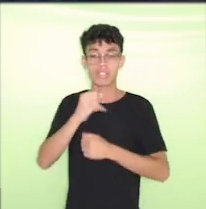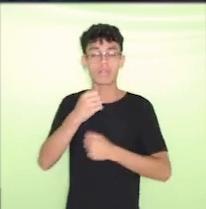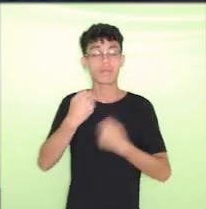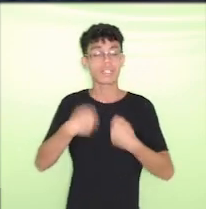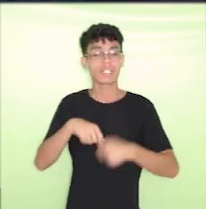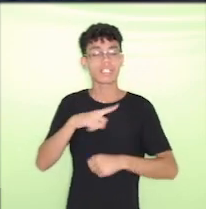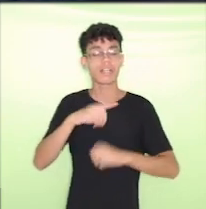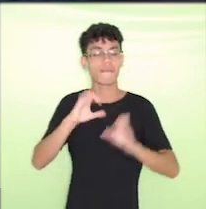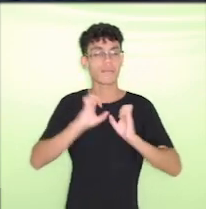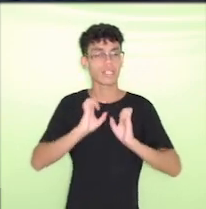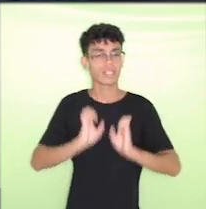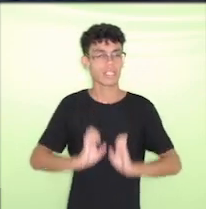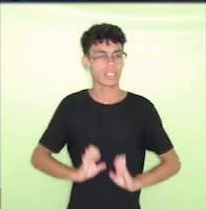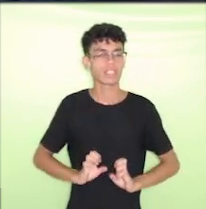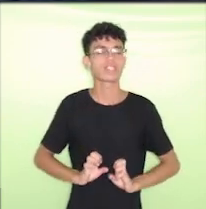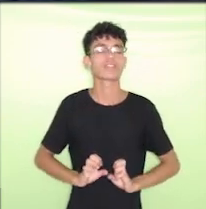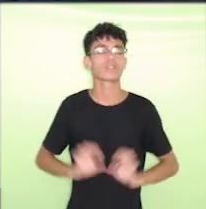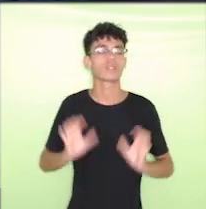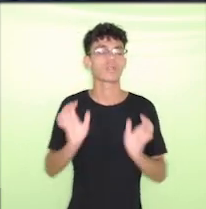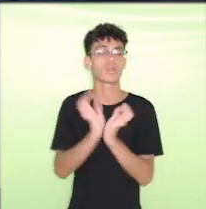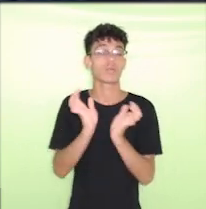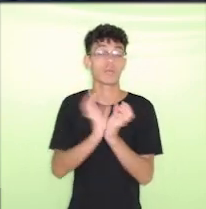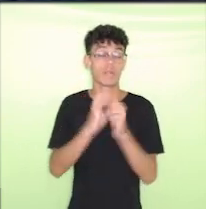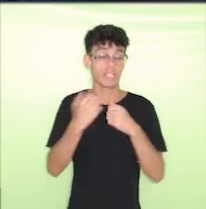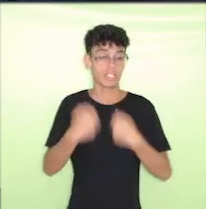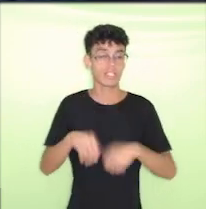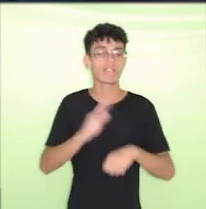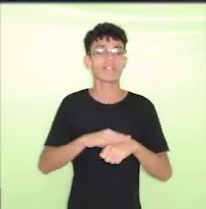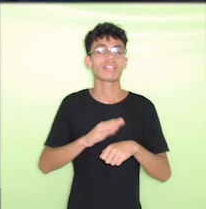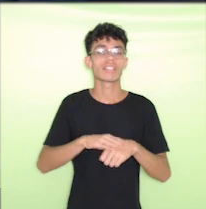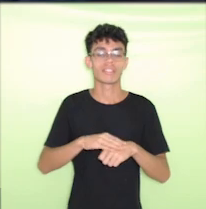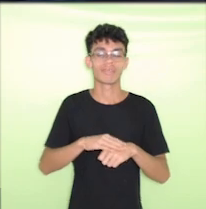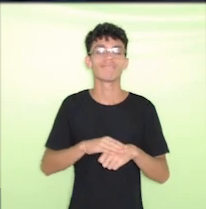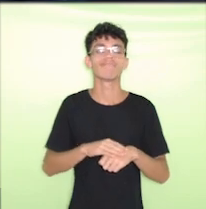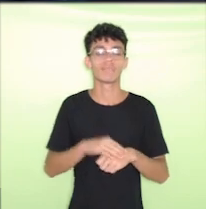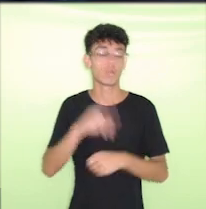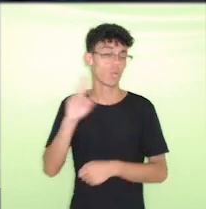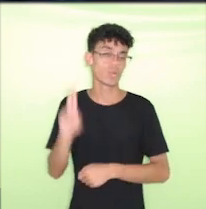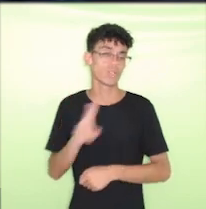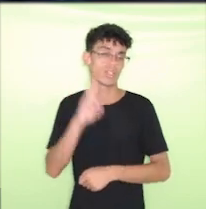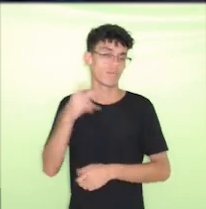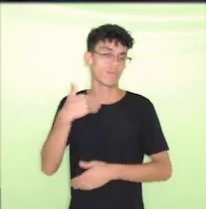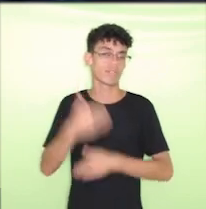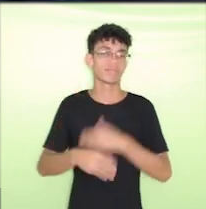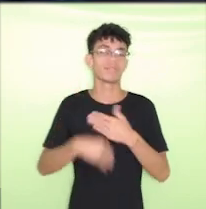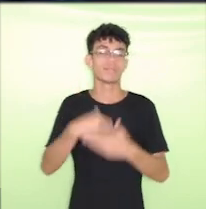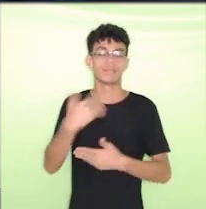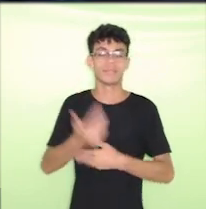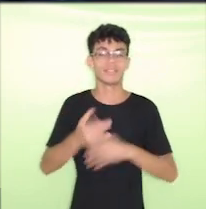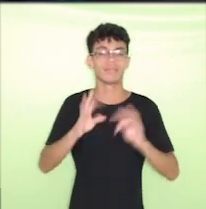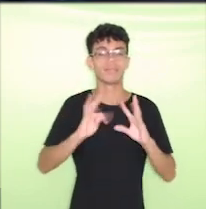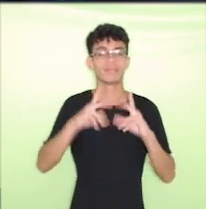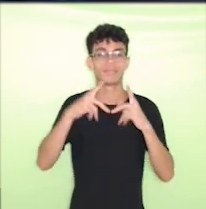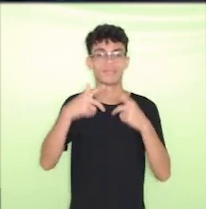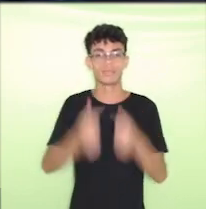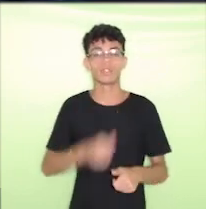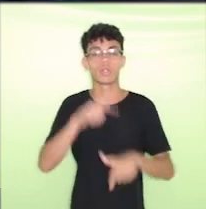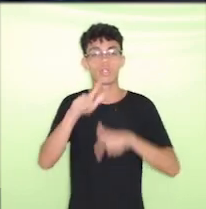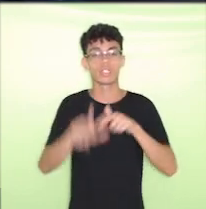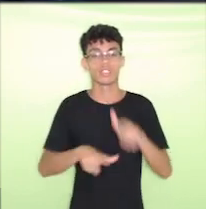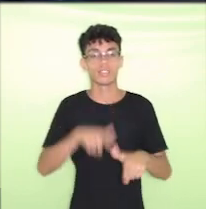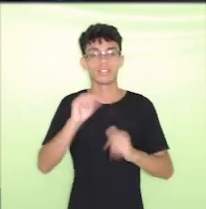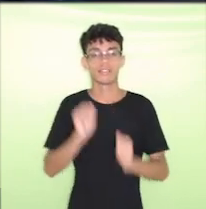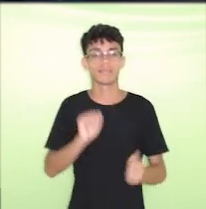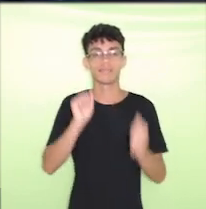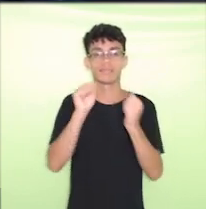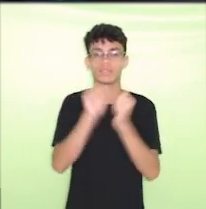grupo, é preciso, antes de tudo, que ela funcione de acordo com as suas diretrizes. Todas trabalhando